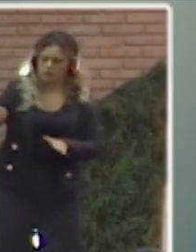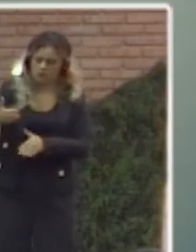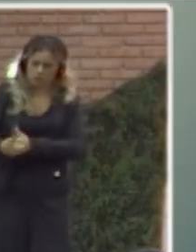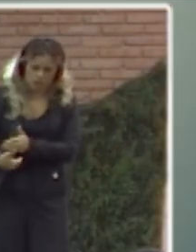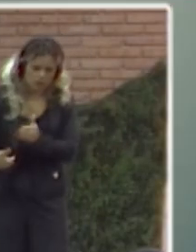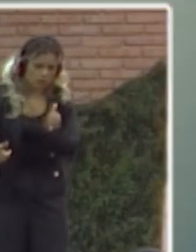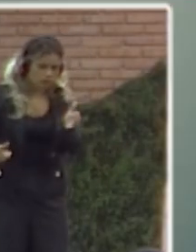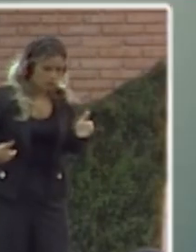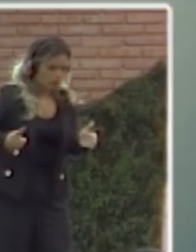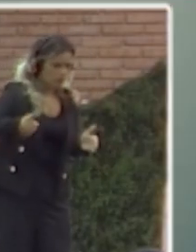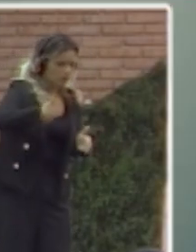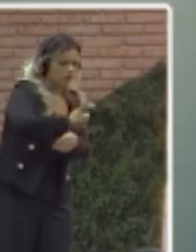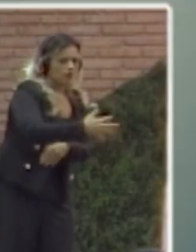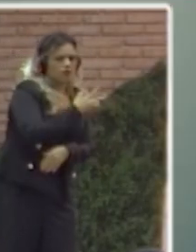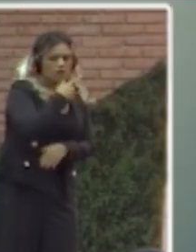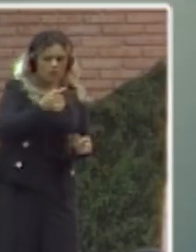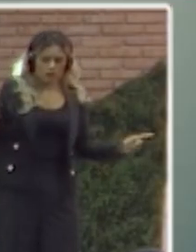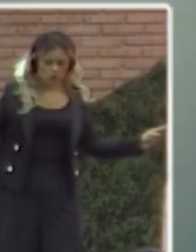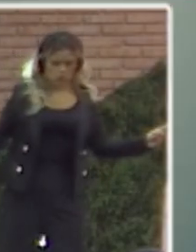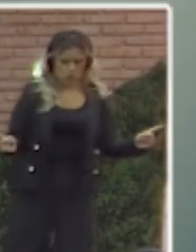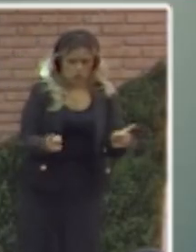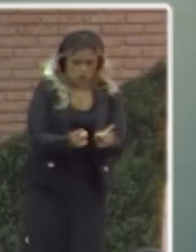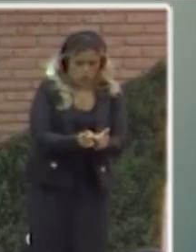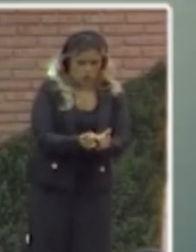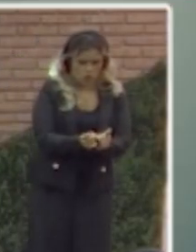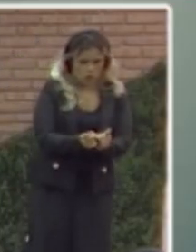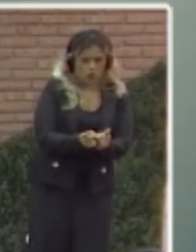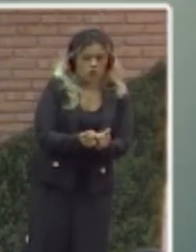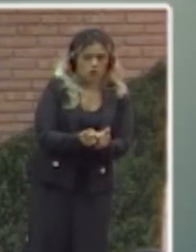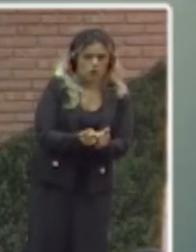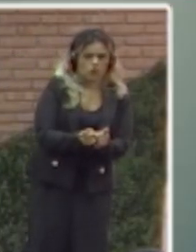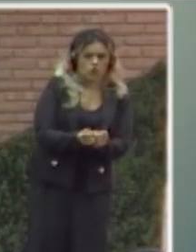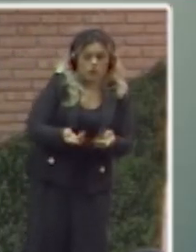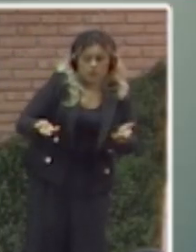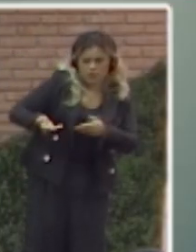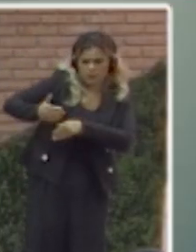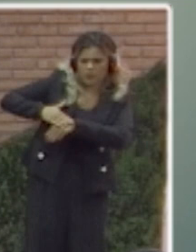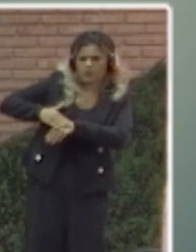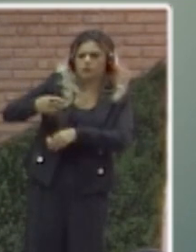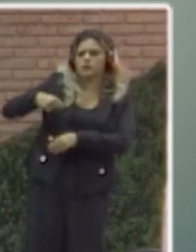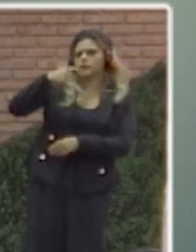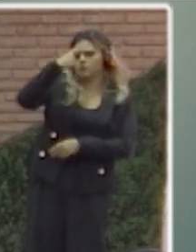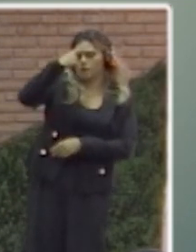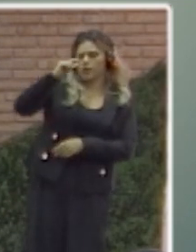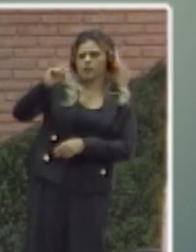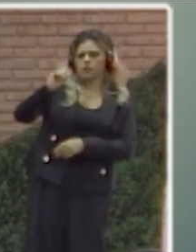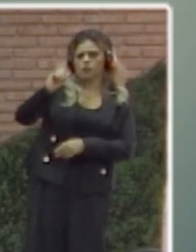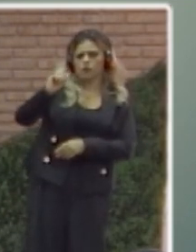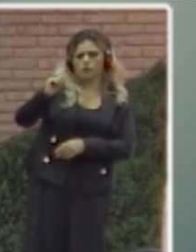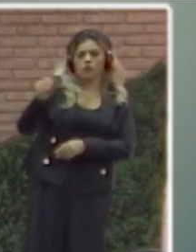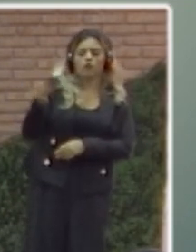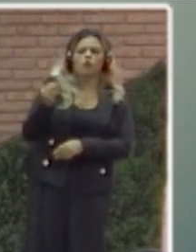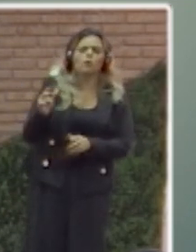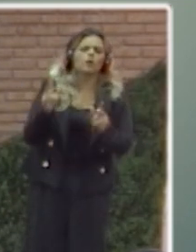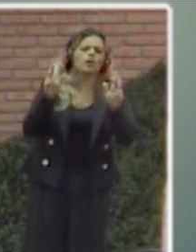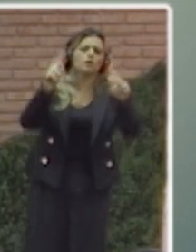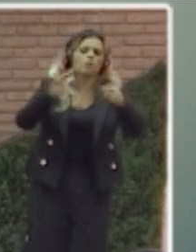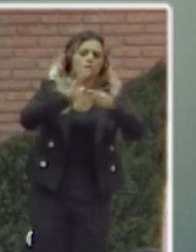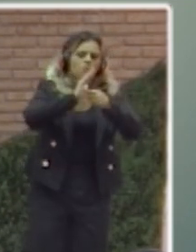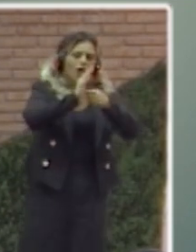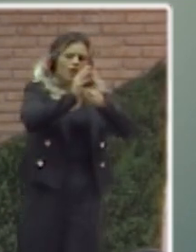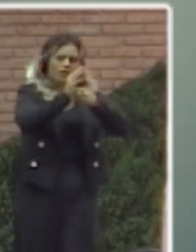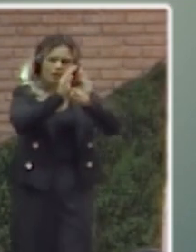muito significativa. Para fazer isso, a gente precisa pensar como se a gente estivesse construindo uma